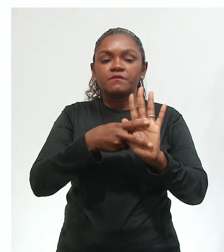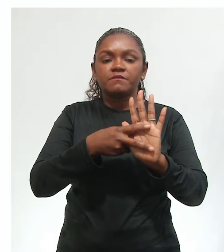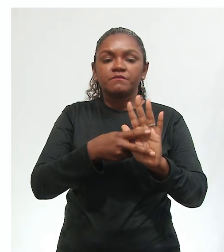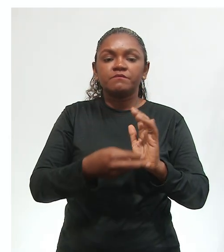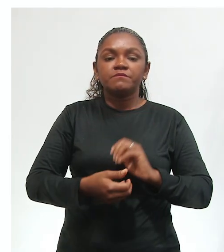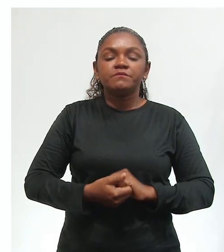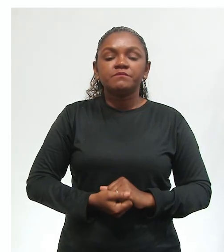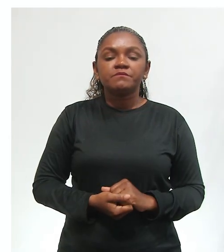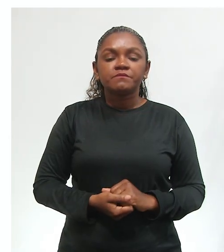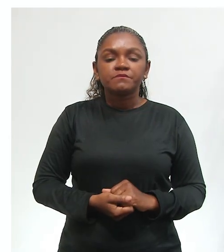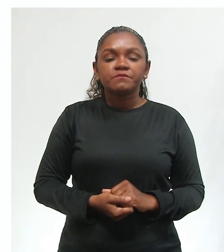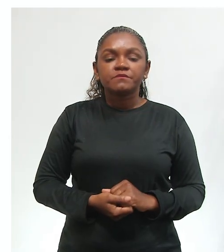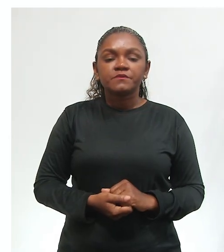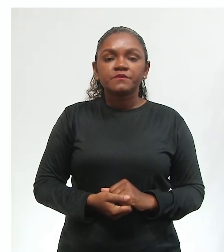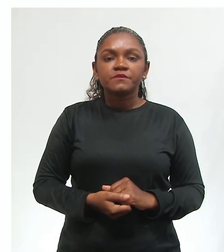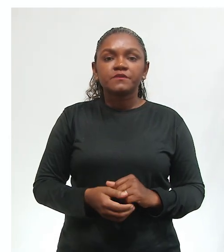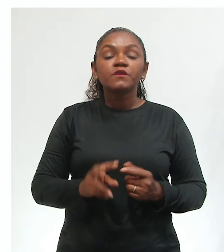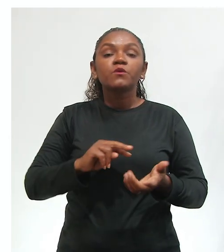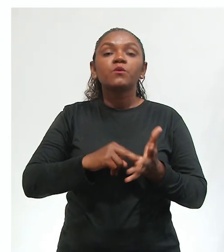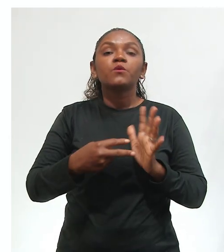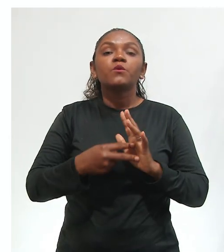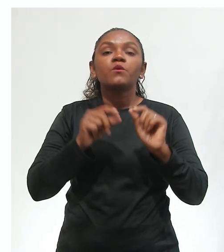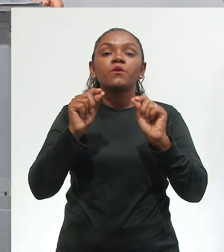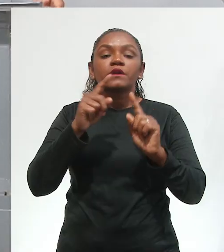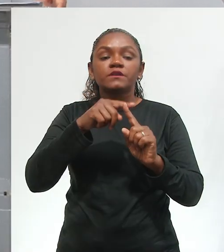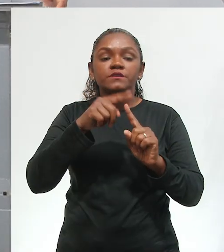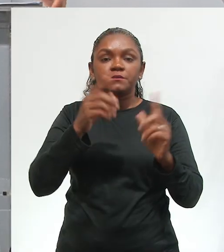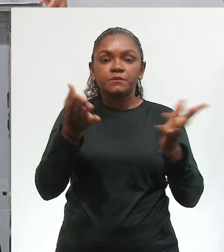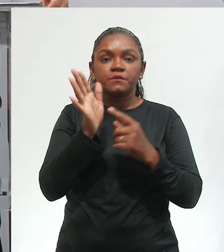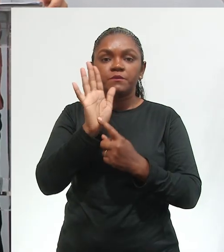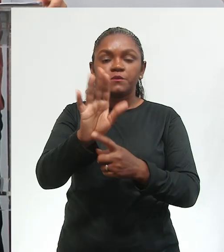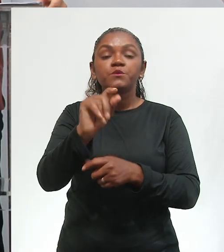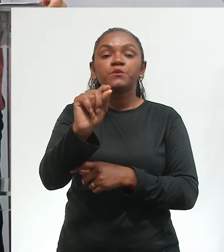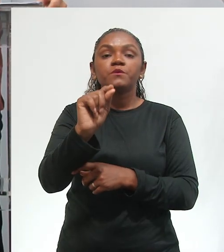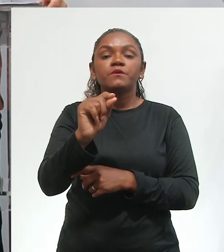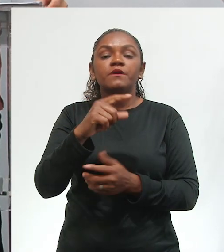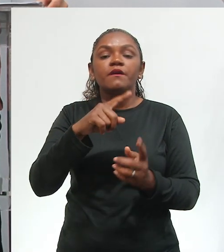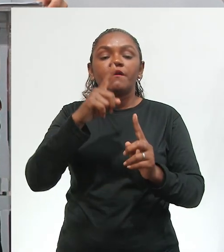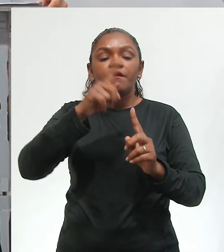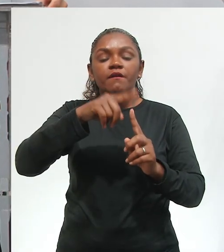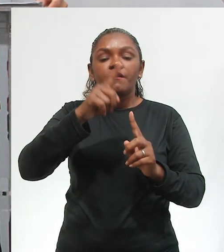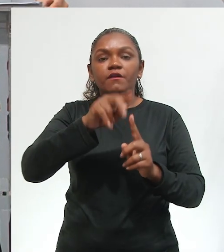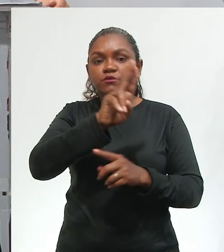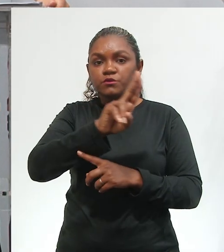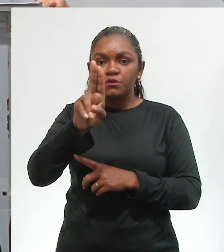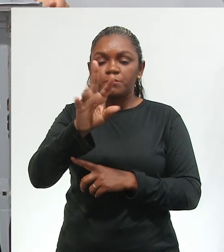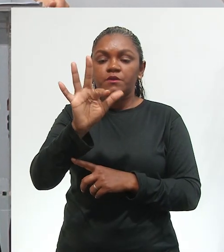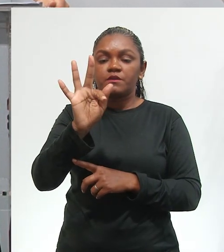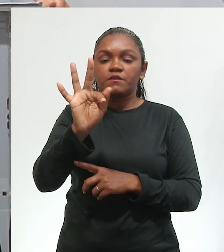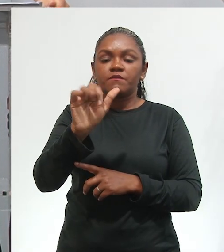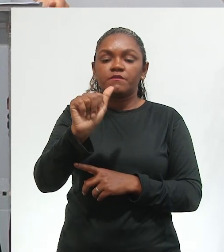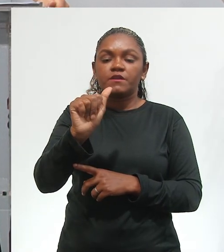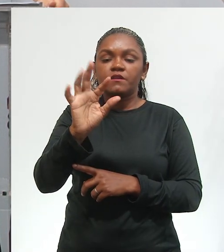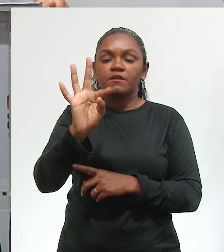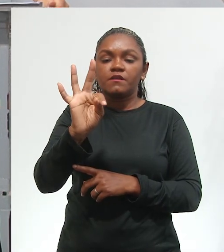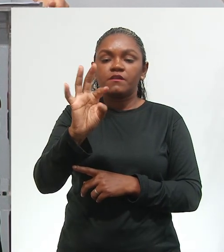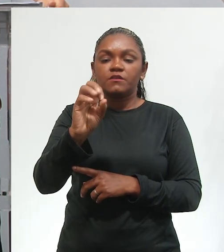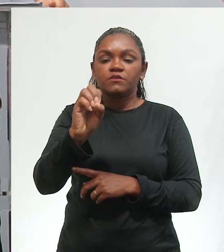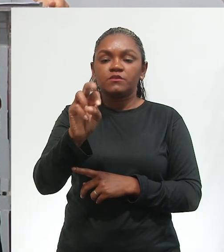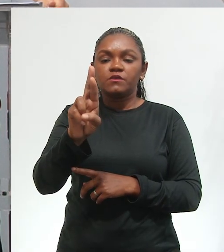5. Essa forma que está sendo apresentada para vocês aqui agora é uma forma chamada fatorada. Nós